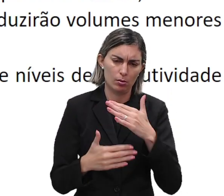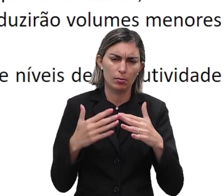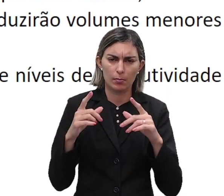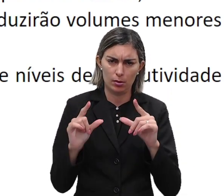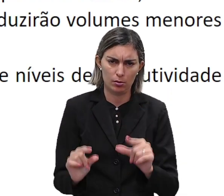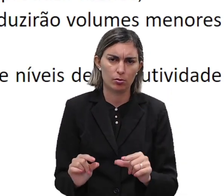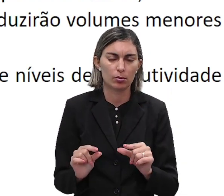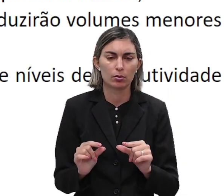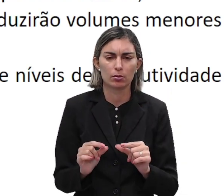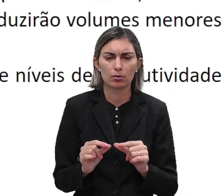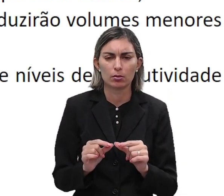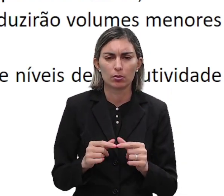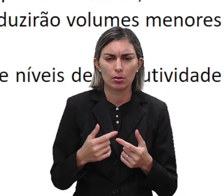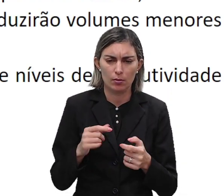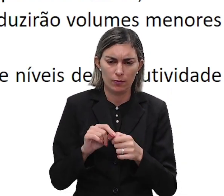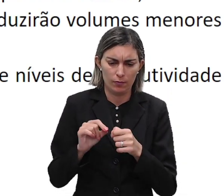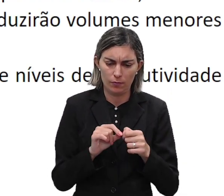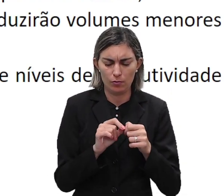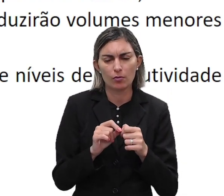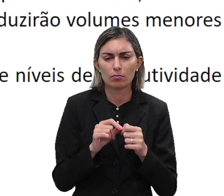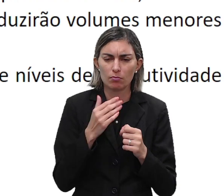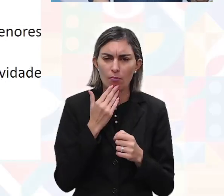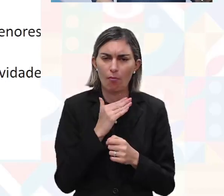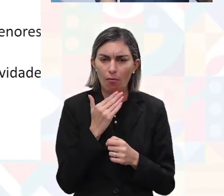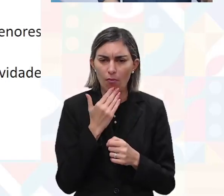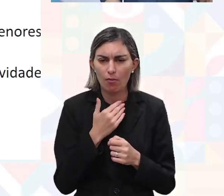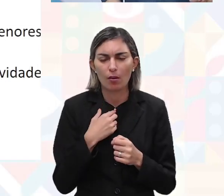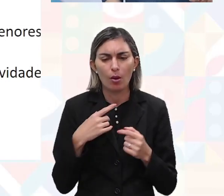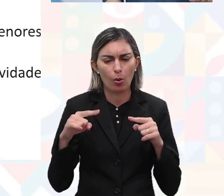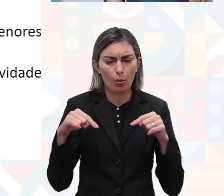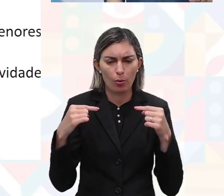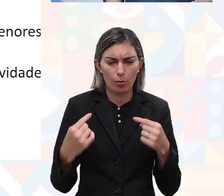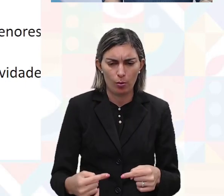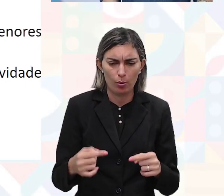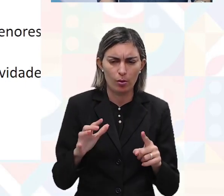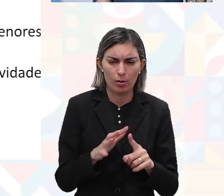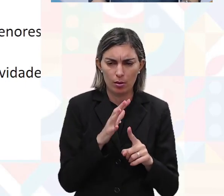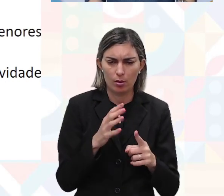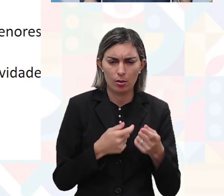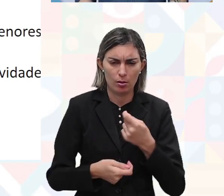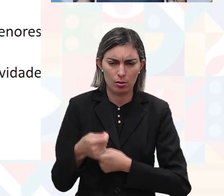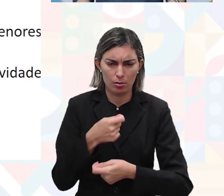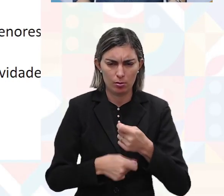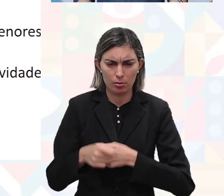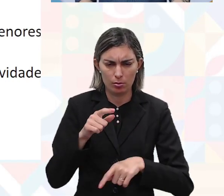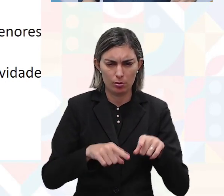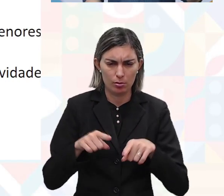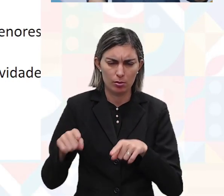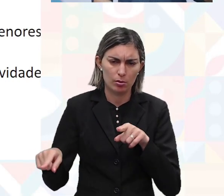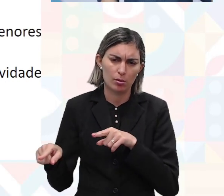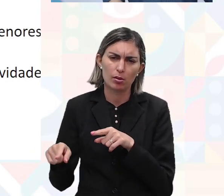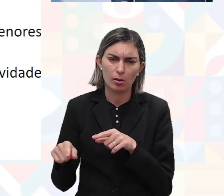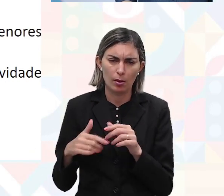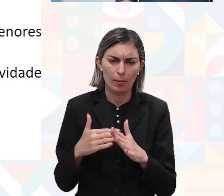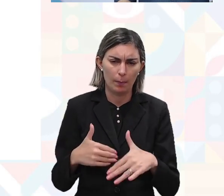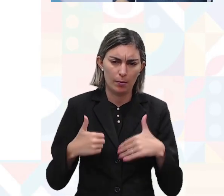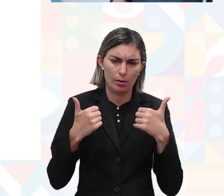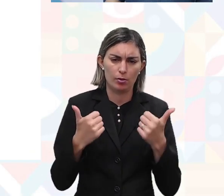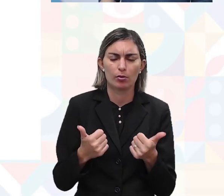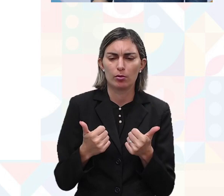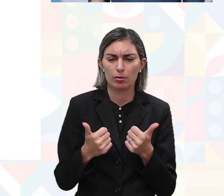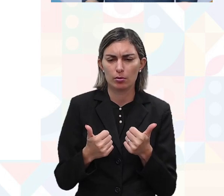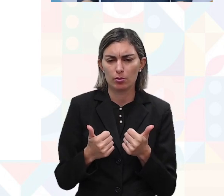menores e produtos com defeitos. A concorrência que pressiona o mercado em busca de níveis de produtividade cada vez